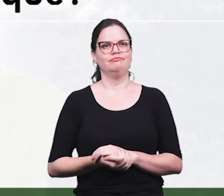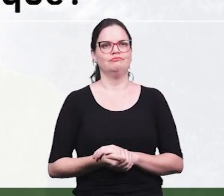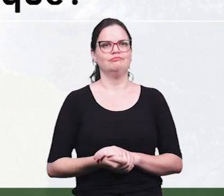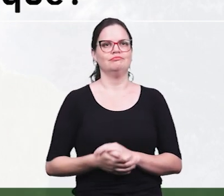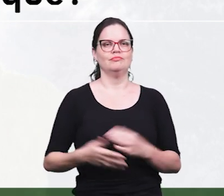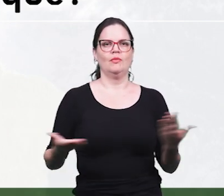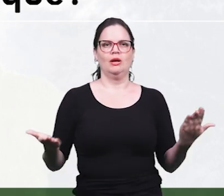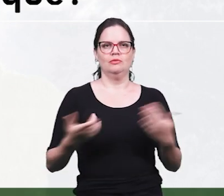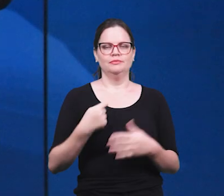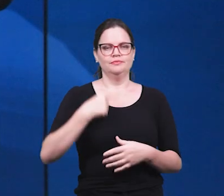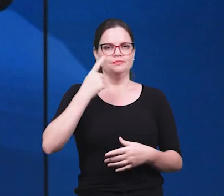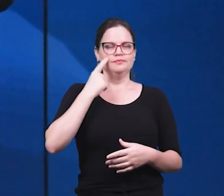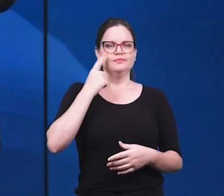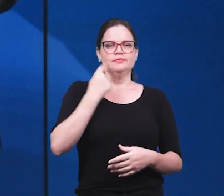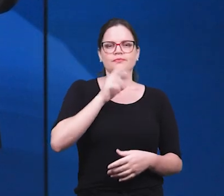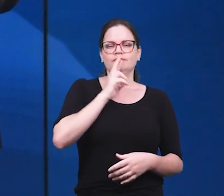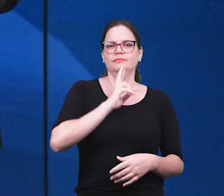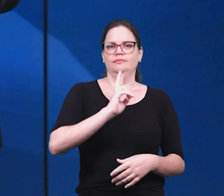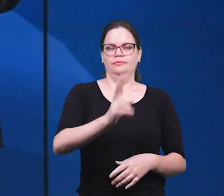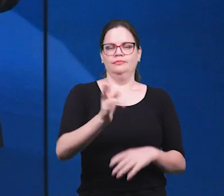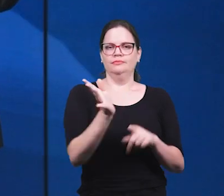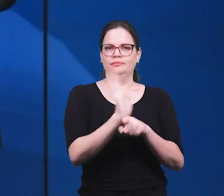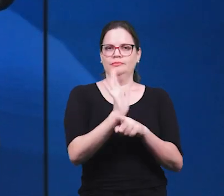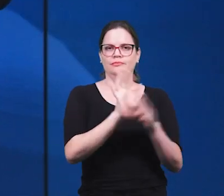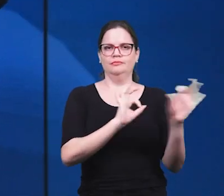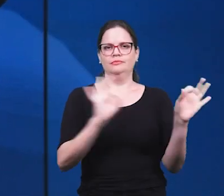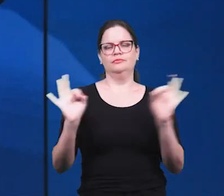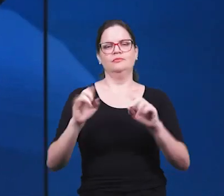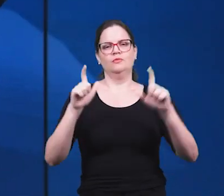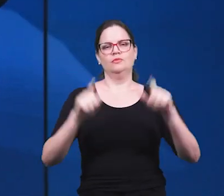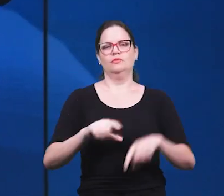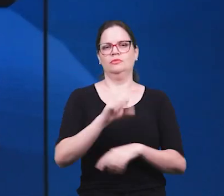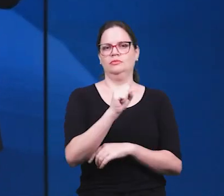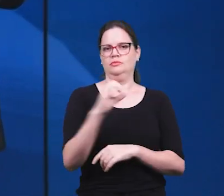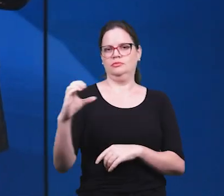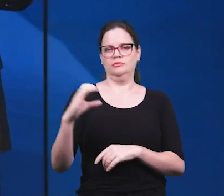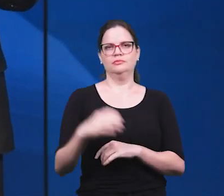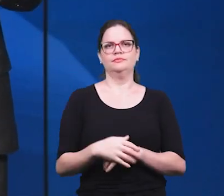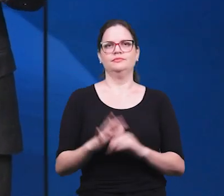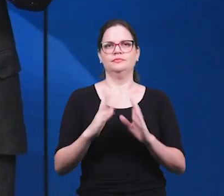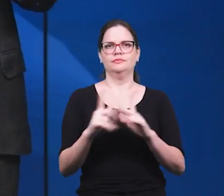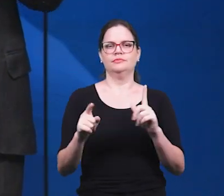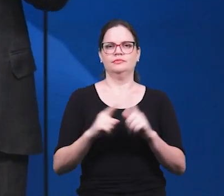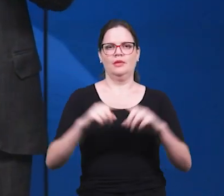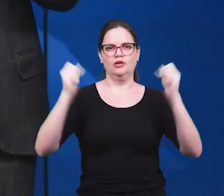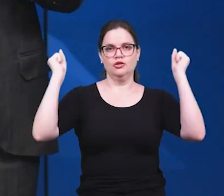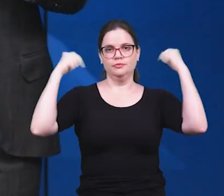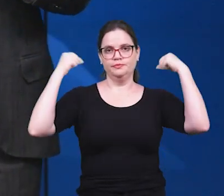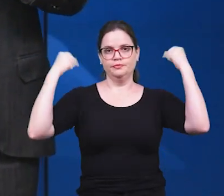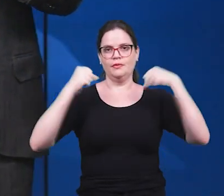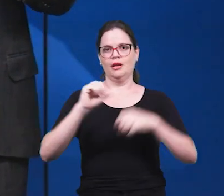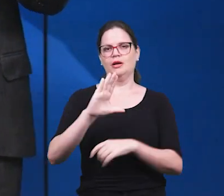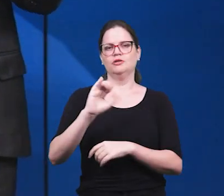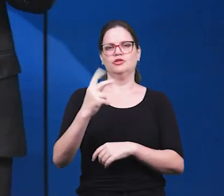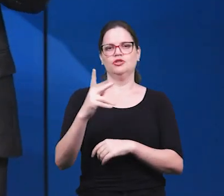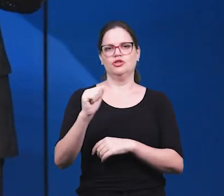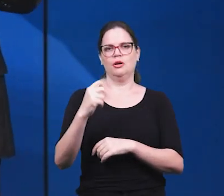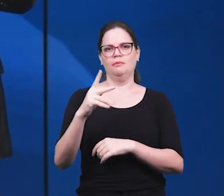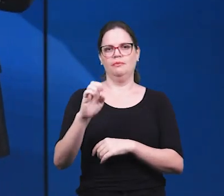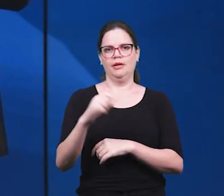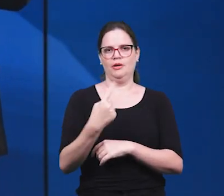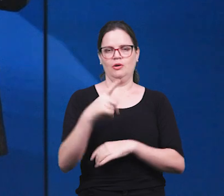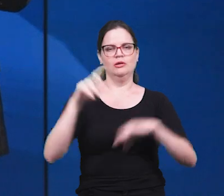Então, nós vamos ter um comentário dessa resposta que vai ser trazido lá de Santa Catarina, da nossa igreja lá em Chapecó, a nossa